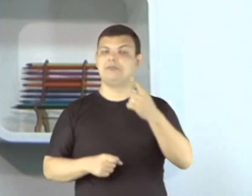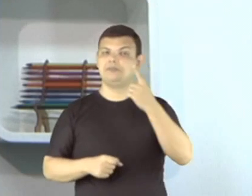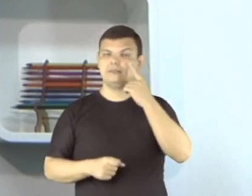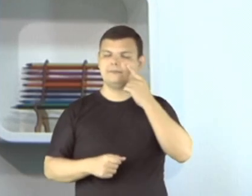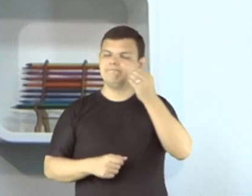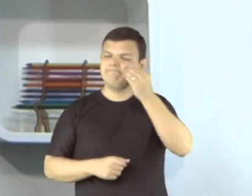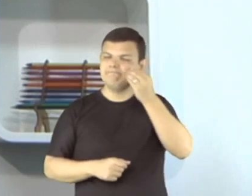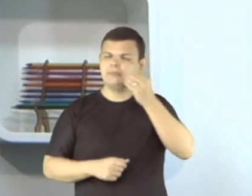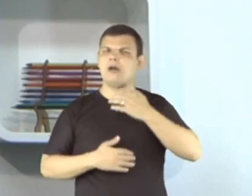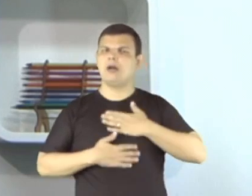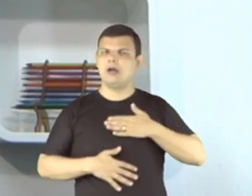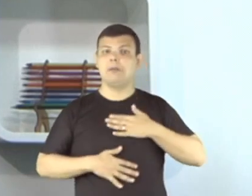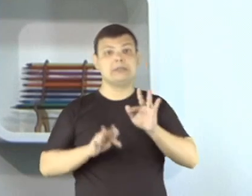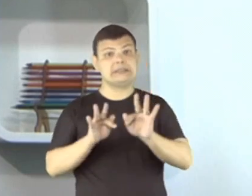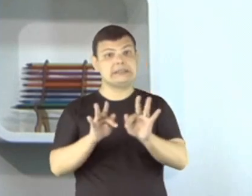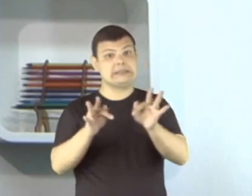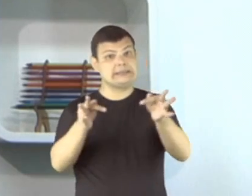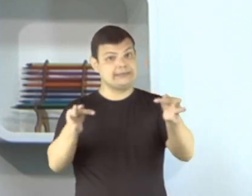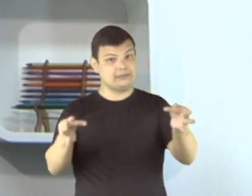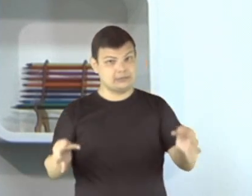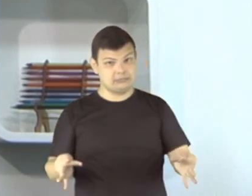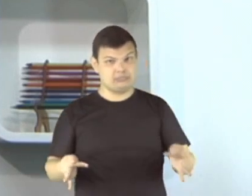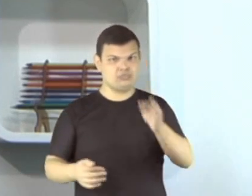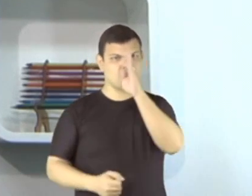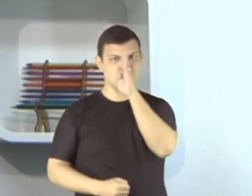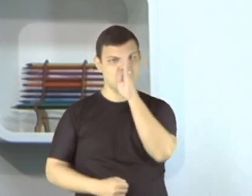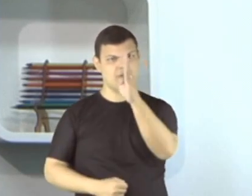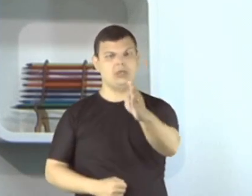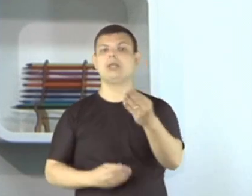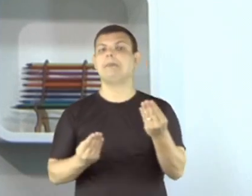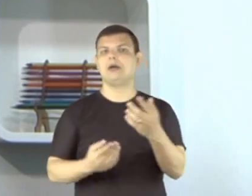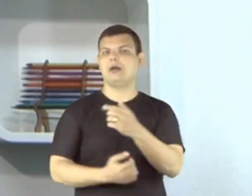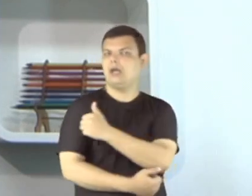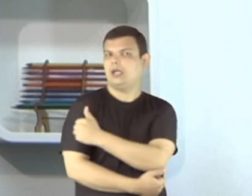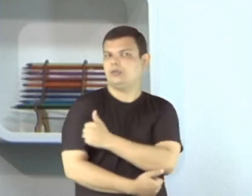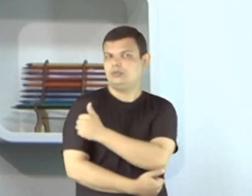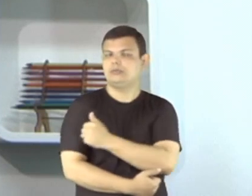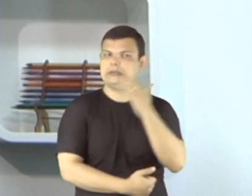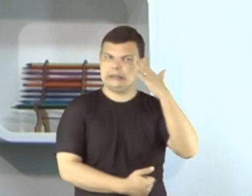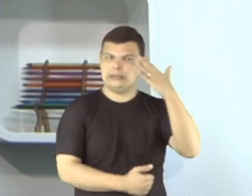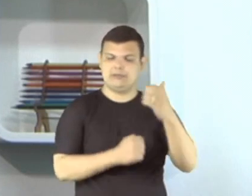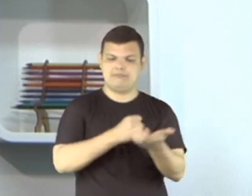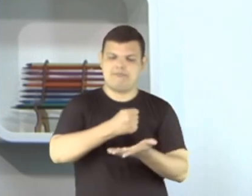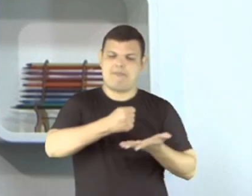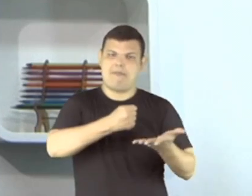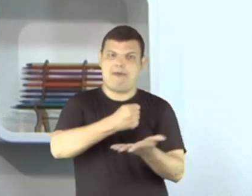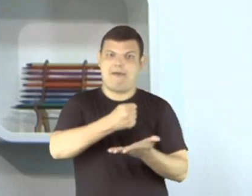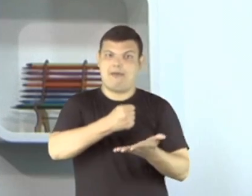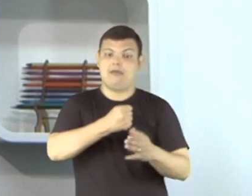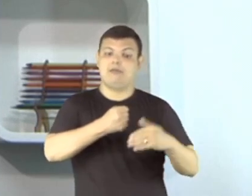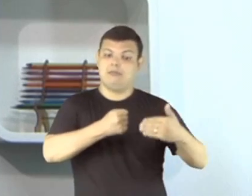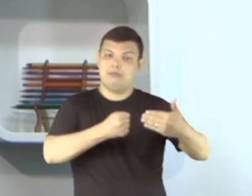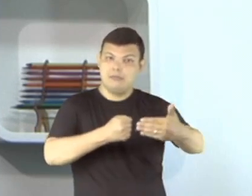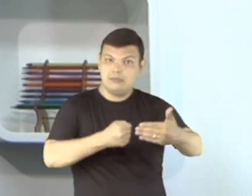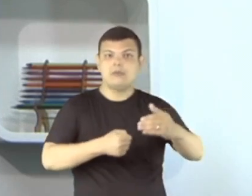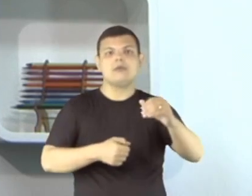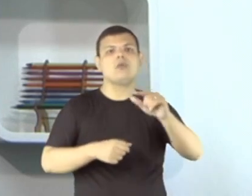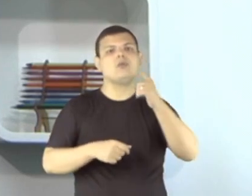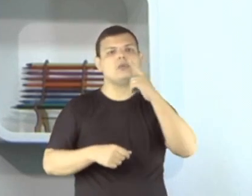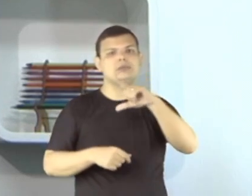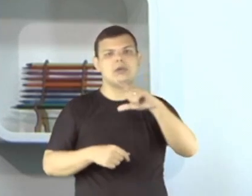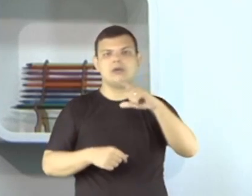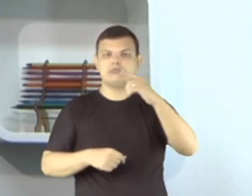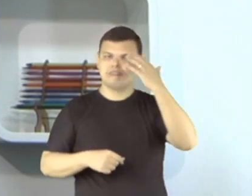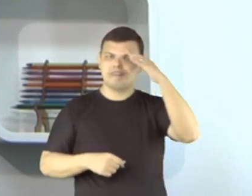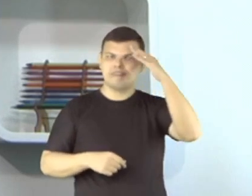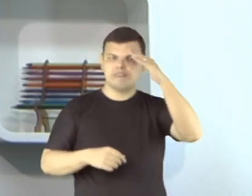aula de forma bem simples, bem direta, para que os alunos possam entender a base. E aí, a partir da base, eles possam trabalhar muito